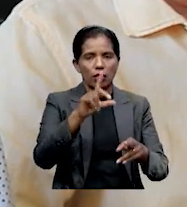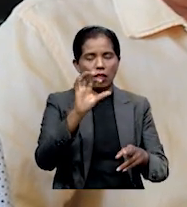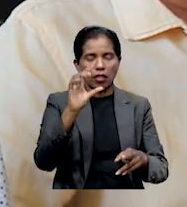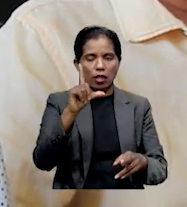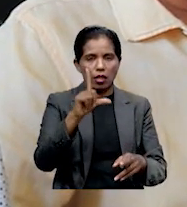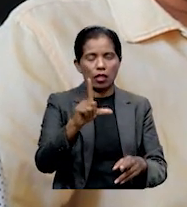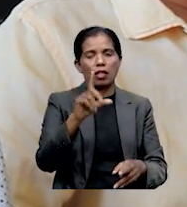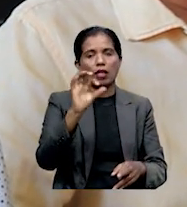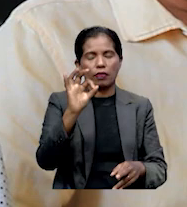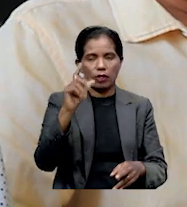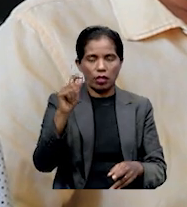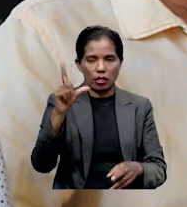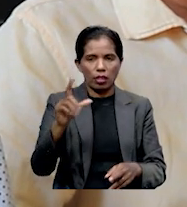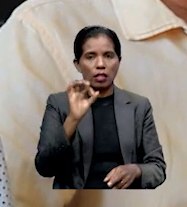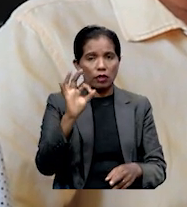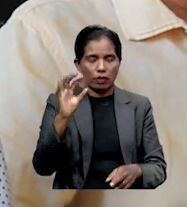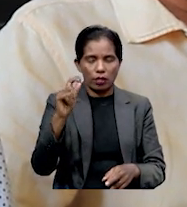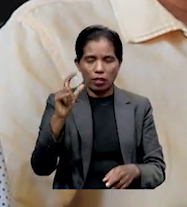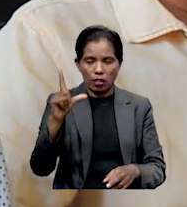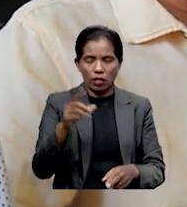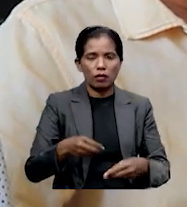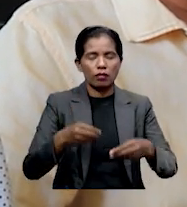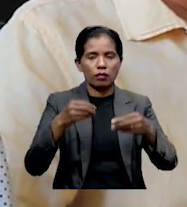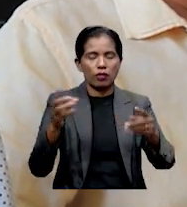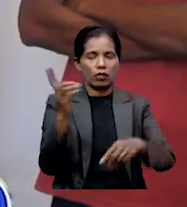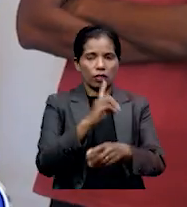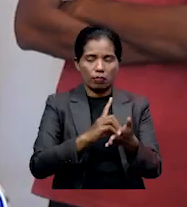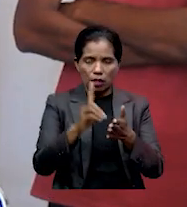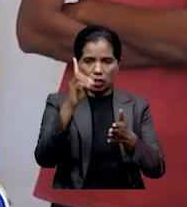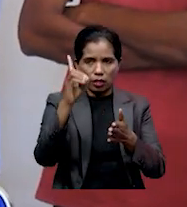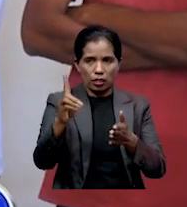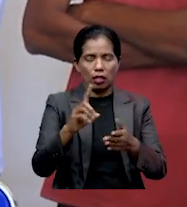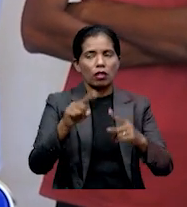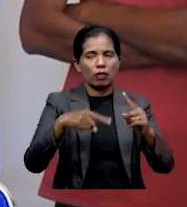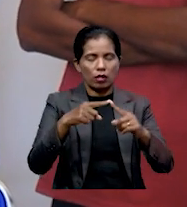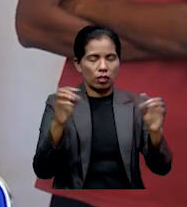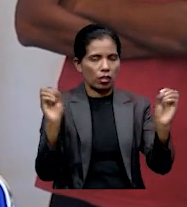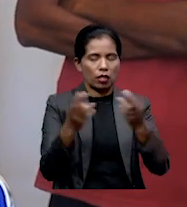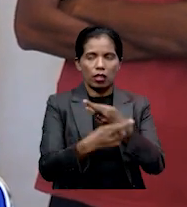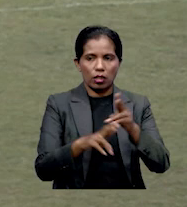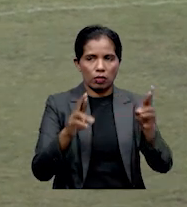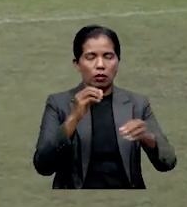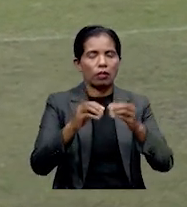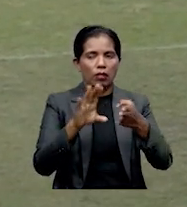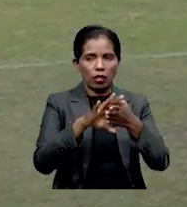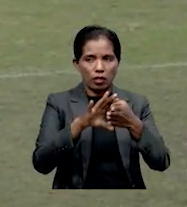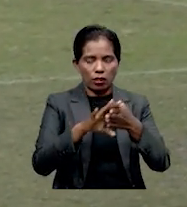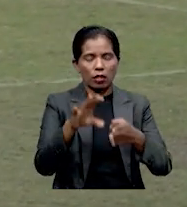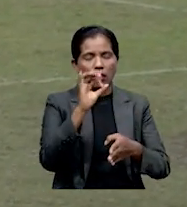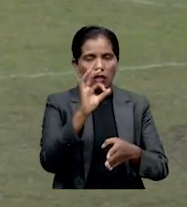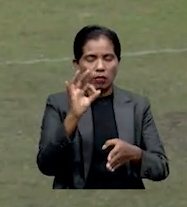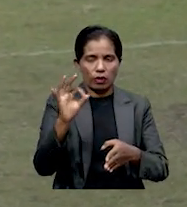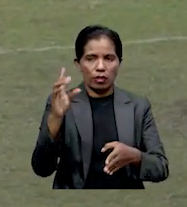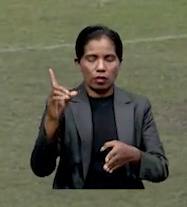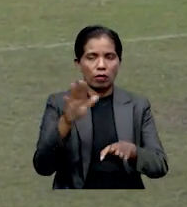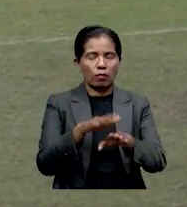Honu ne FFTL foi ultimado tolorong ida, antes tama full em setembro, wan hira lai resposta com a carta ne mak FFTL se